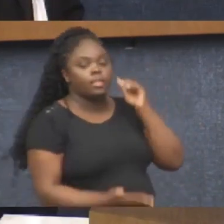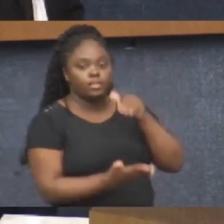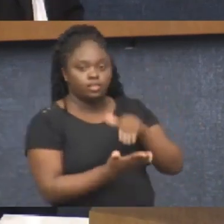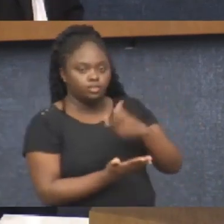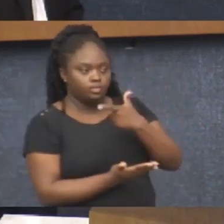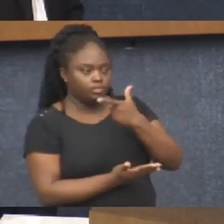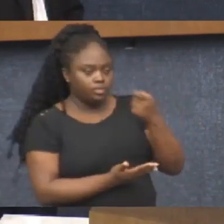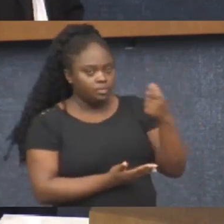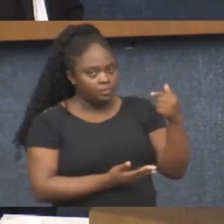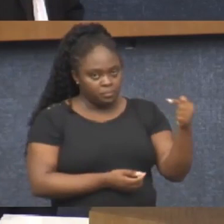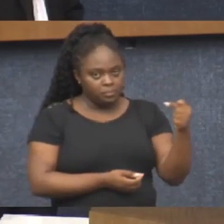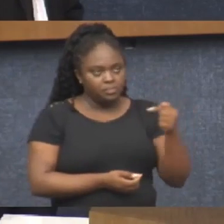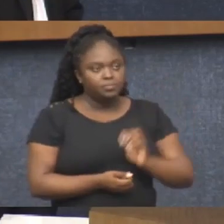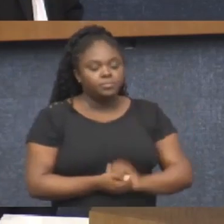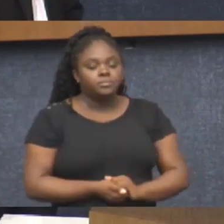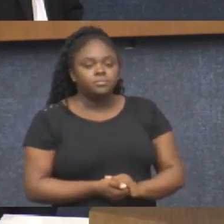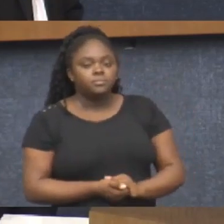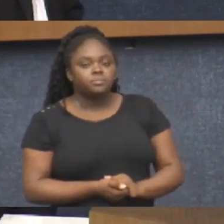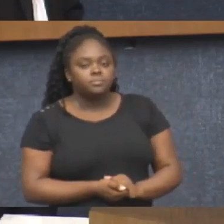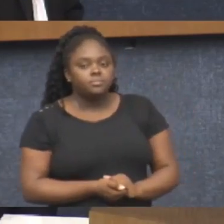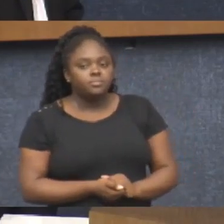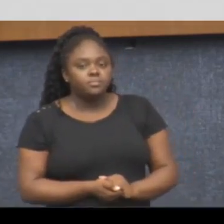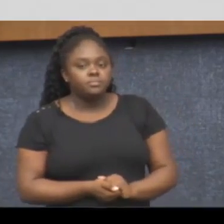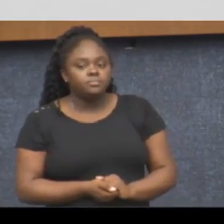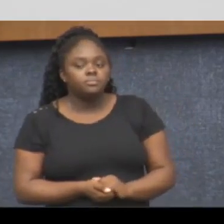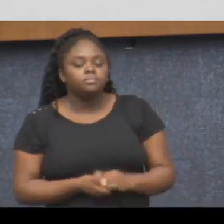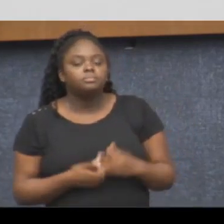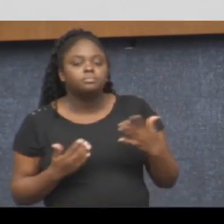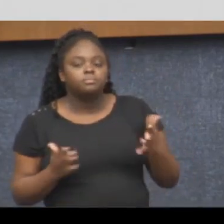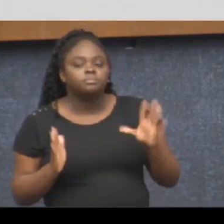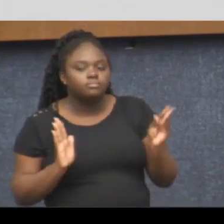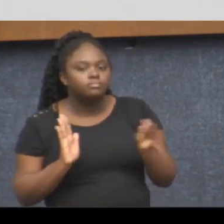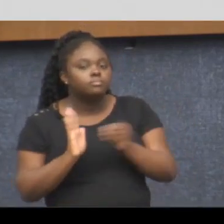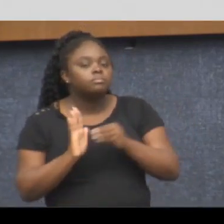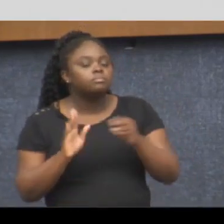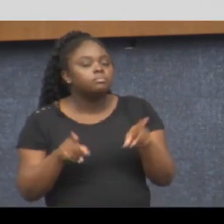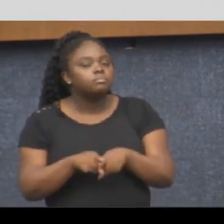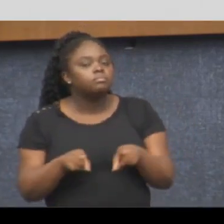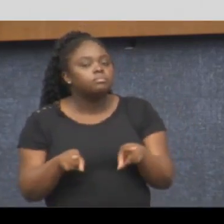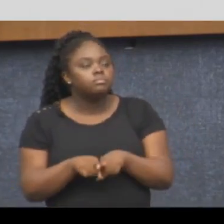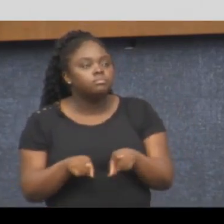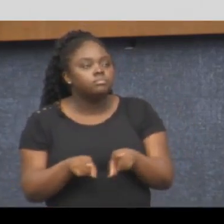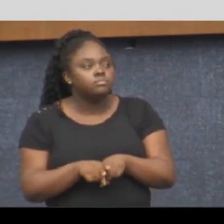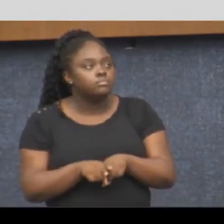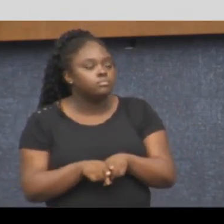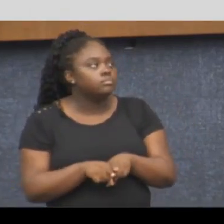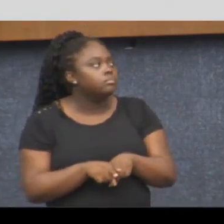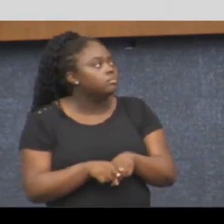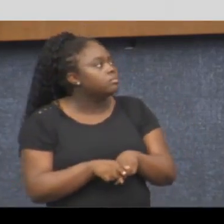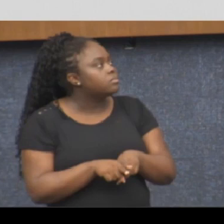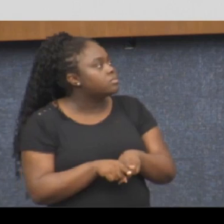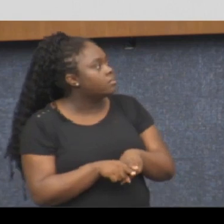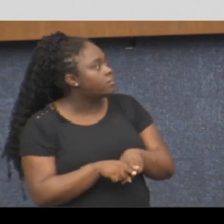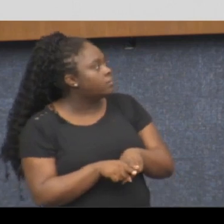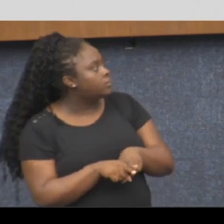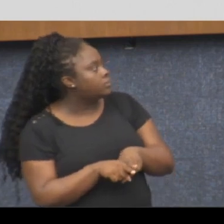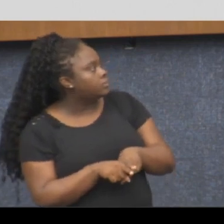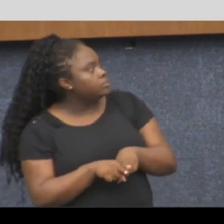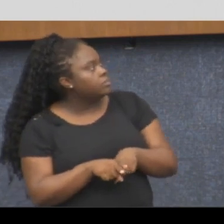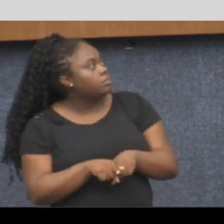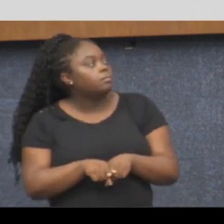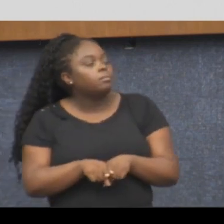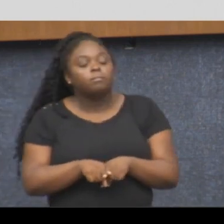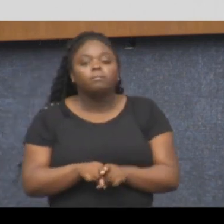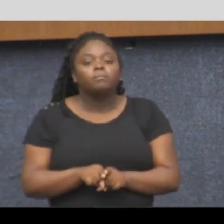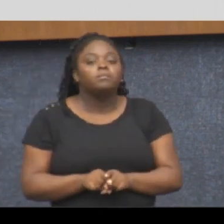2007. Tá? E aí, então, colocamos também o índice de vulnerabilidade de saúde da própria